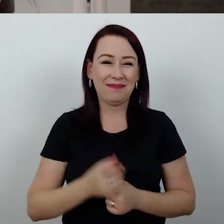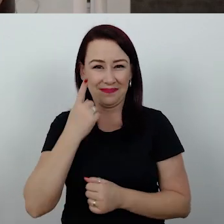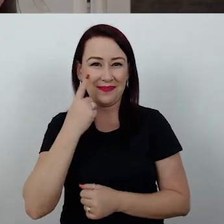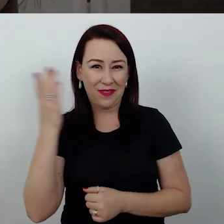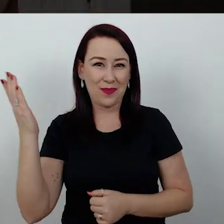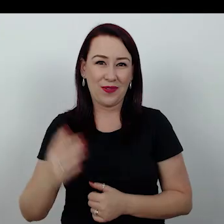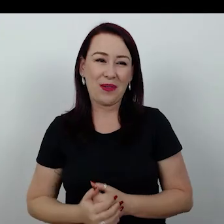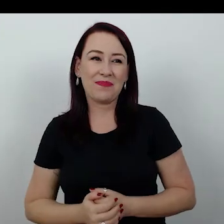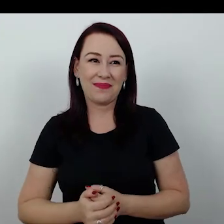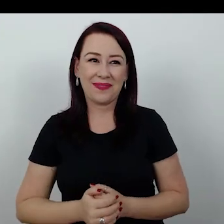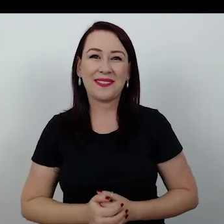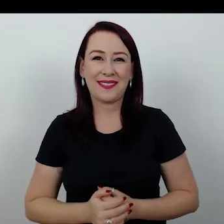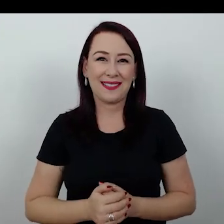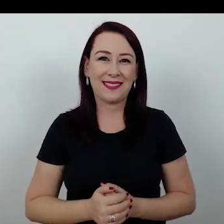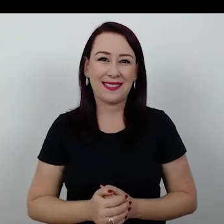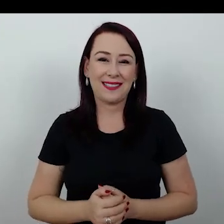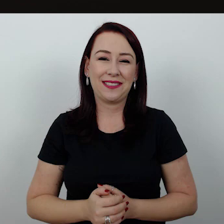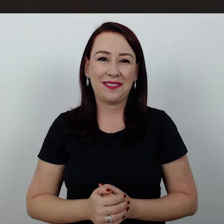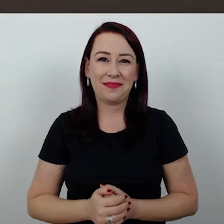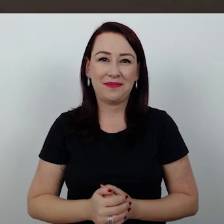para vocês.